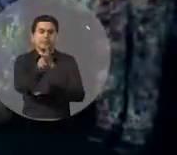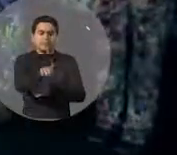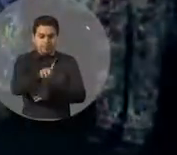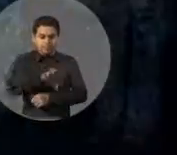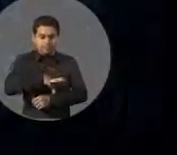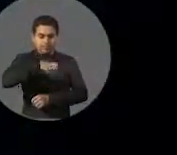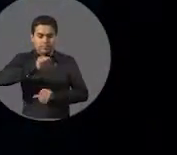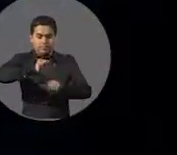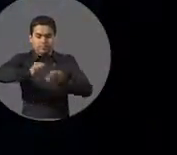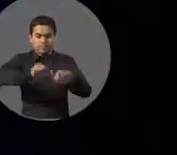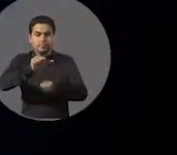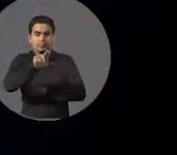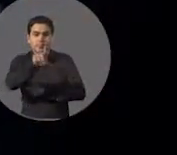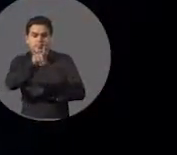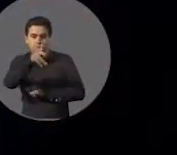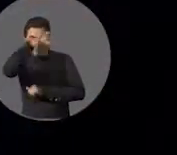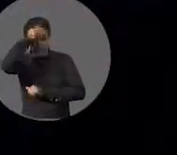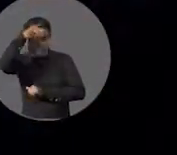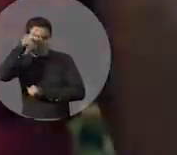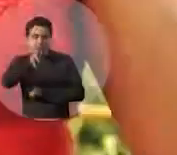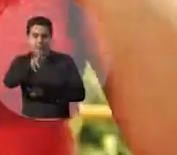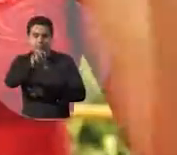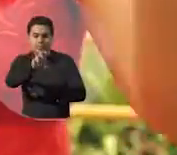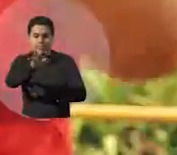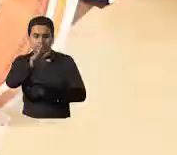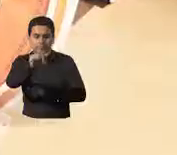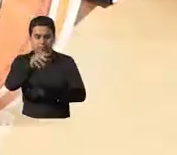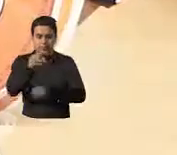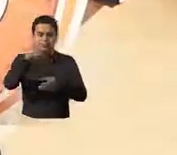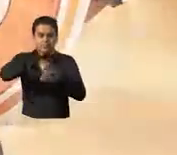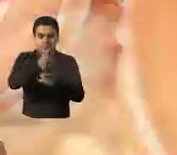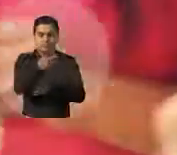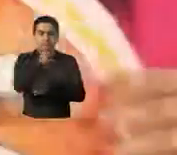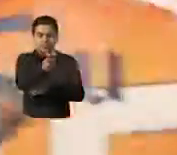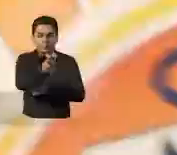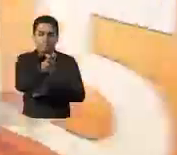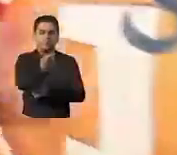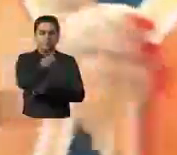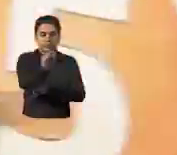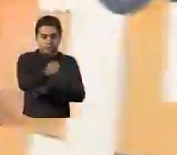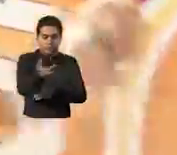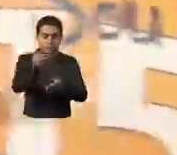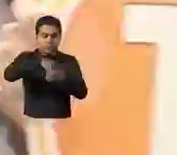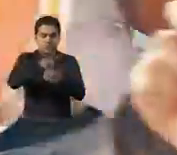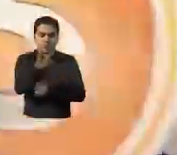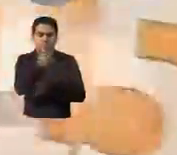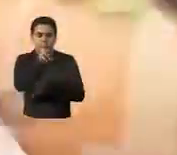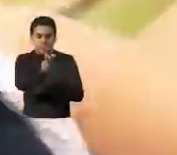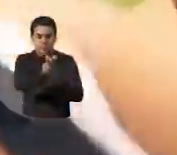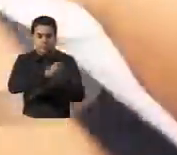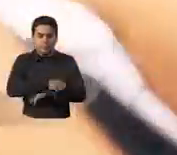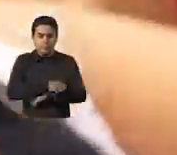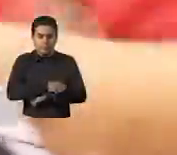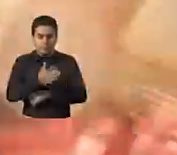de coragem é Renato Câmara. O meu voto é 15, é 15, é 15, é 15, é